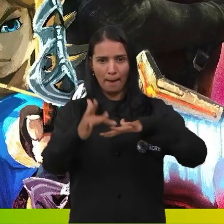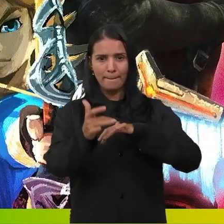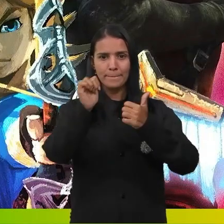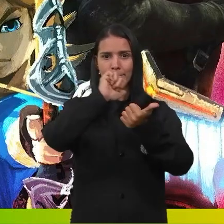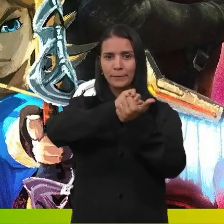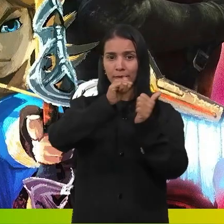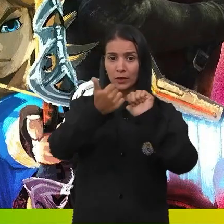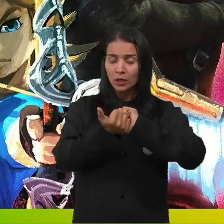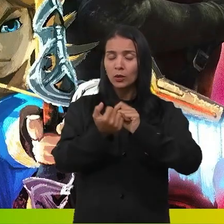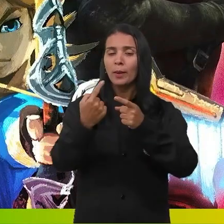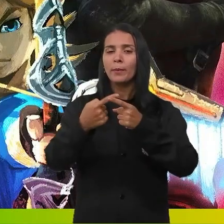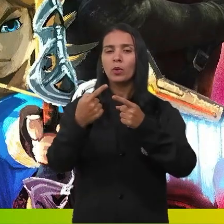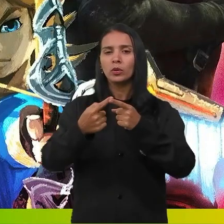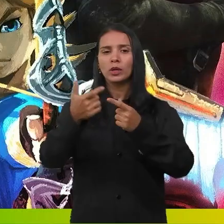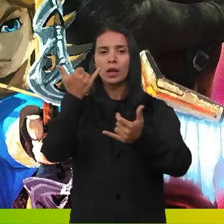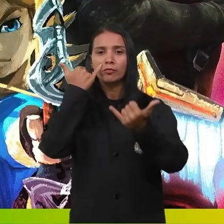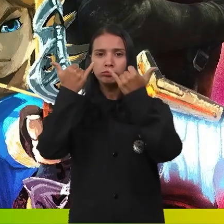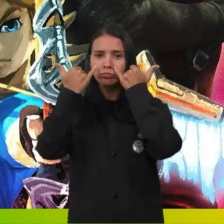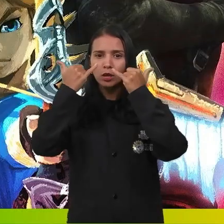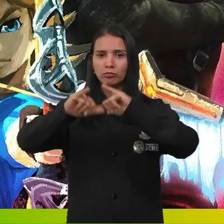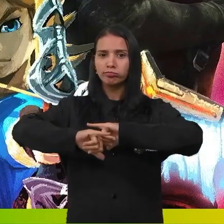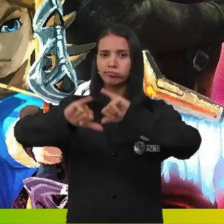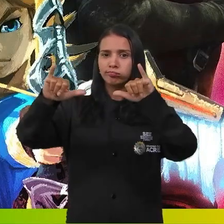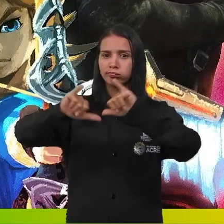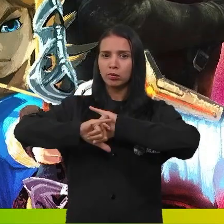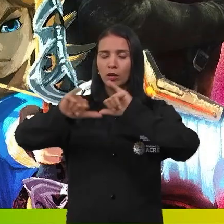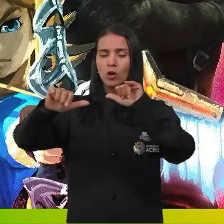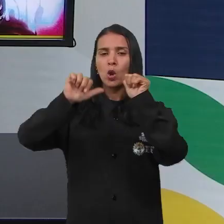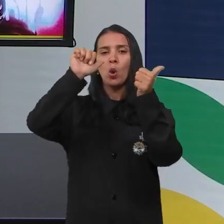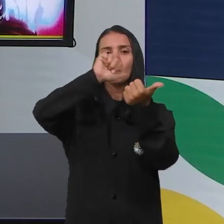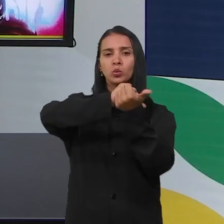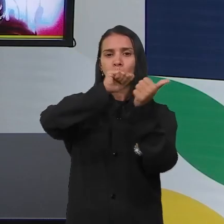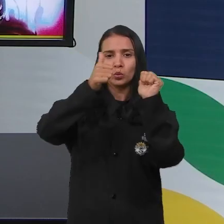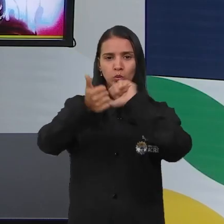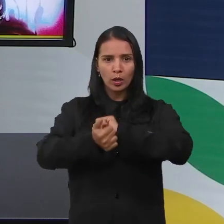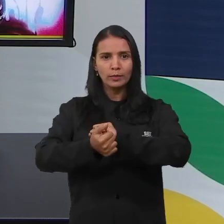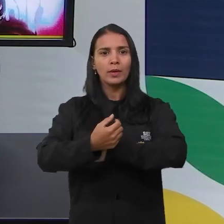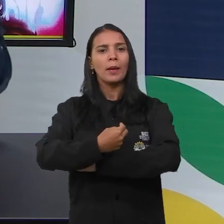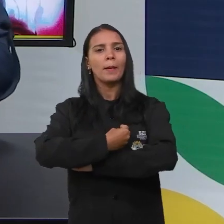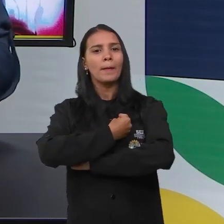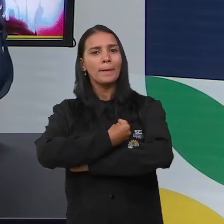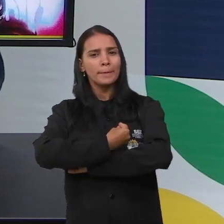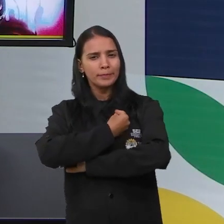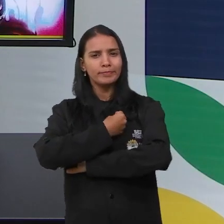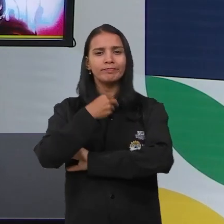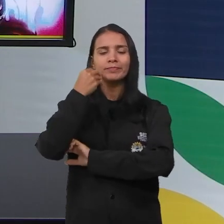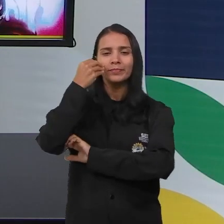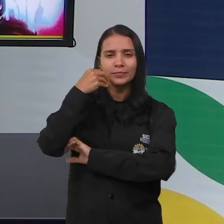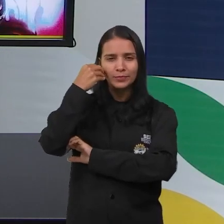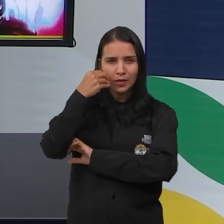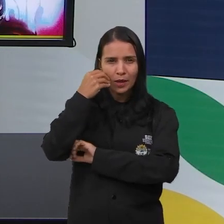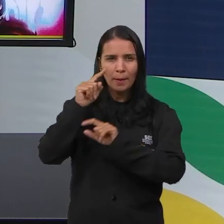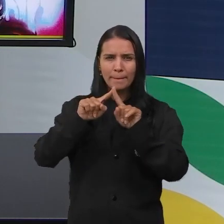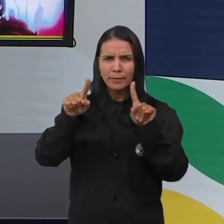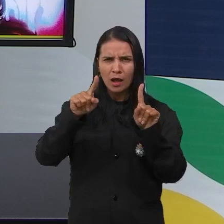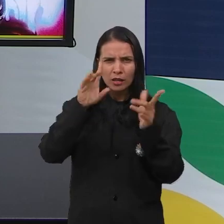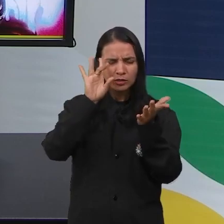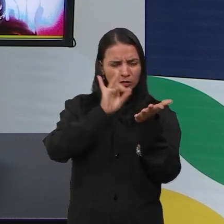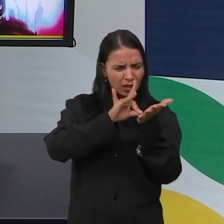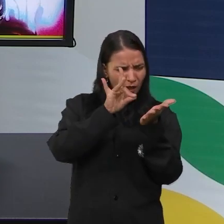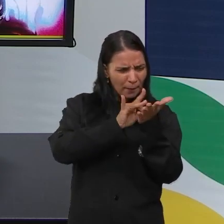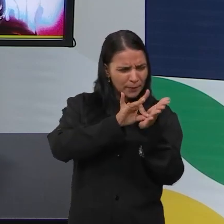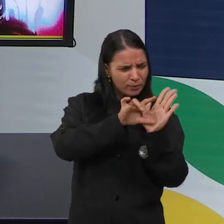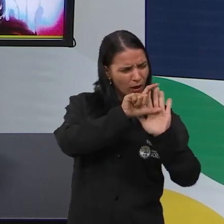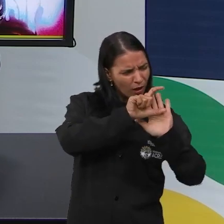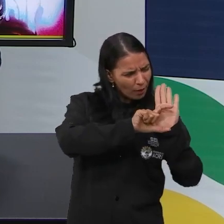uma notícia para uma experiência interativa. Temos um problema de definição, porque a remediação